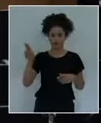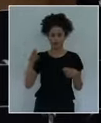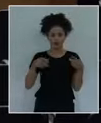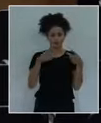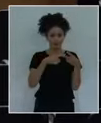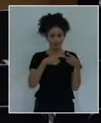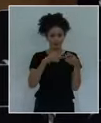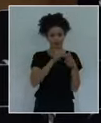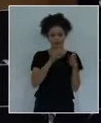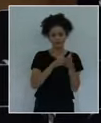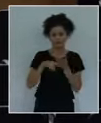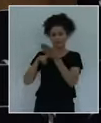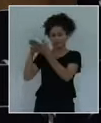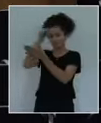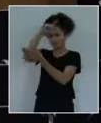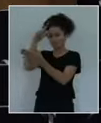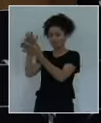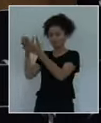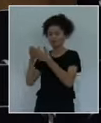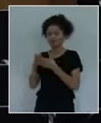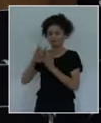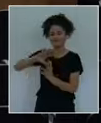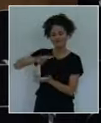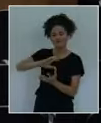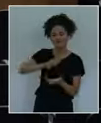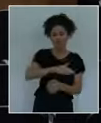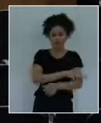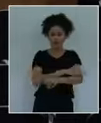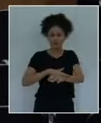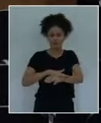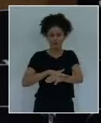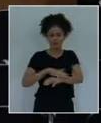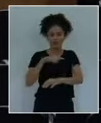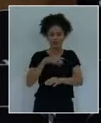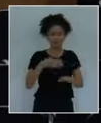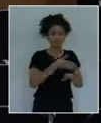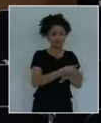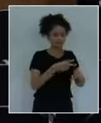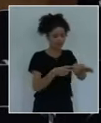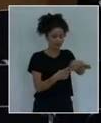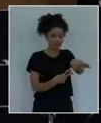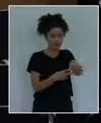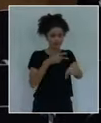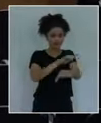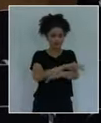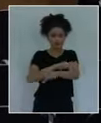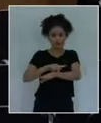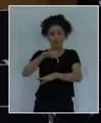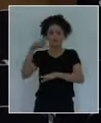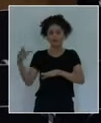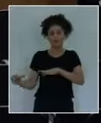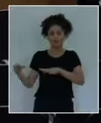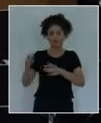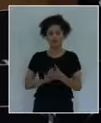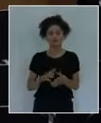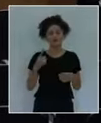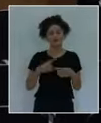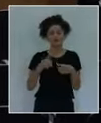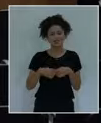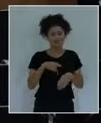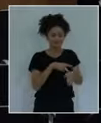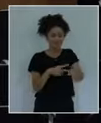solicitando determinar reparos com massa asfáltica na entrada da ponte do Pontal, pois está com